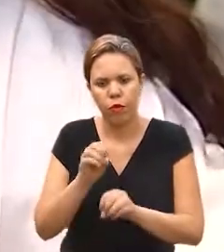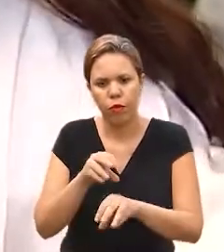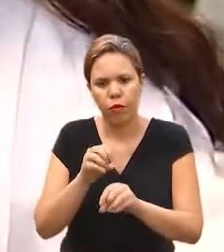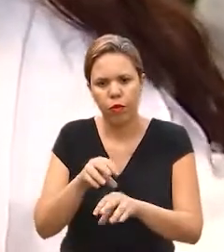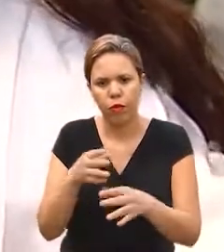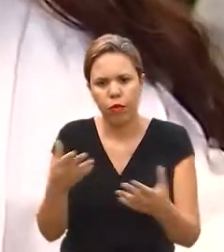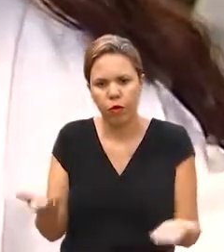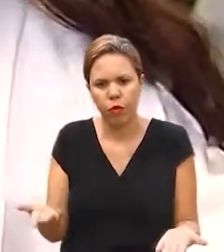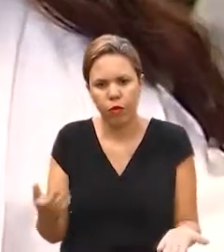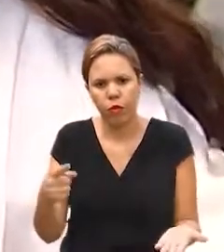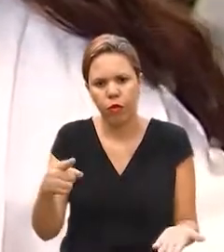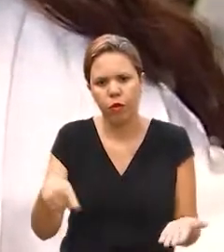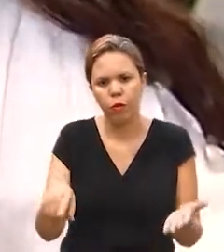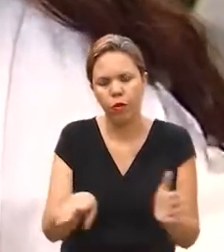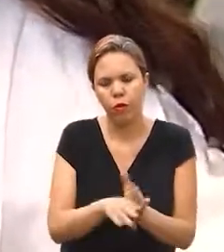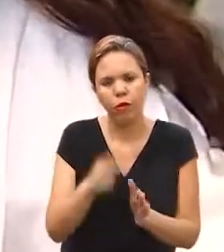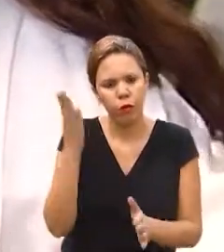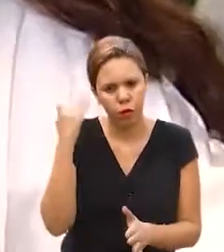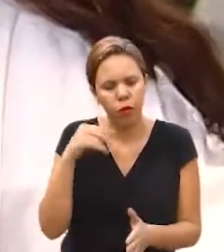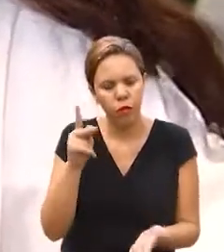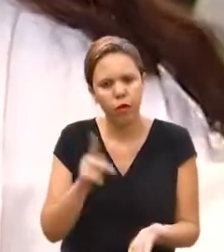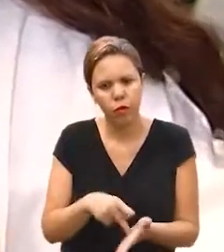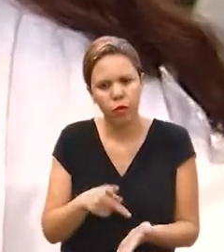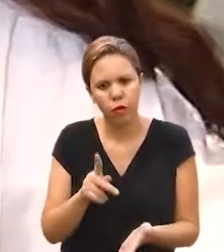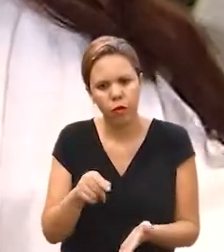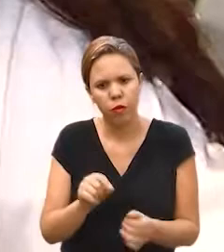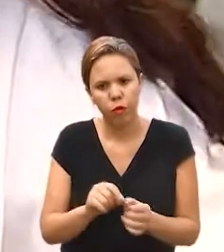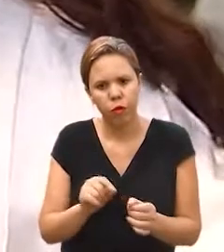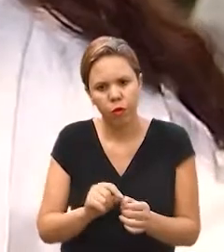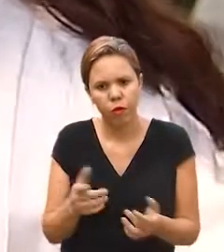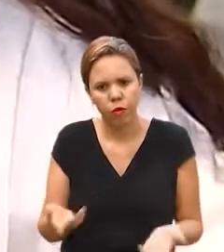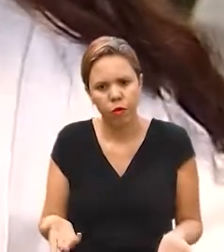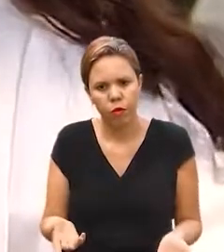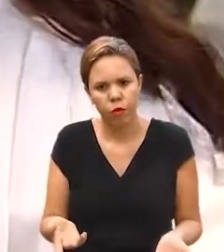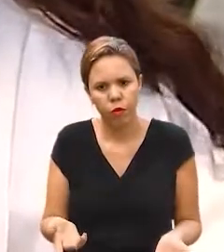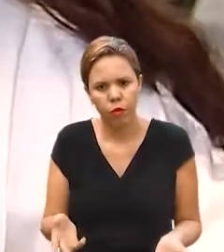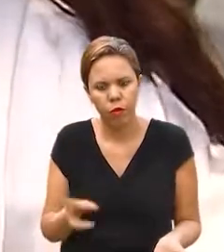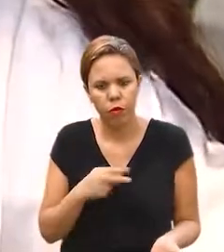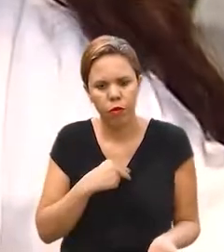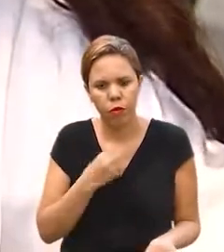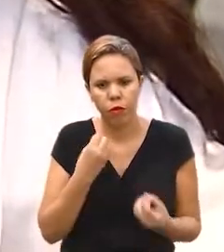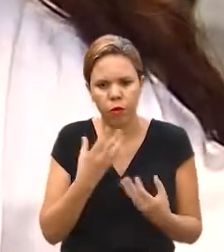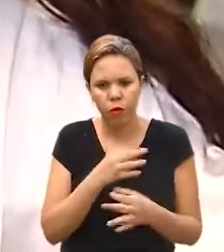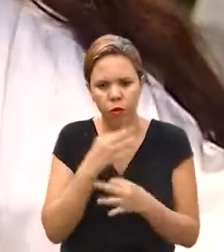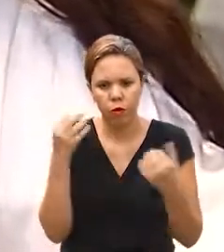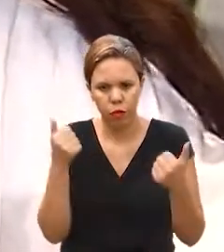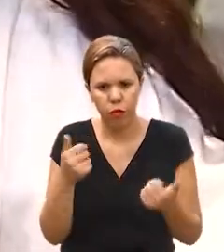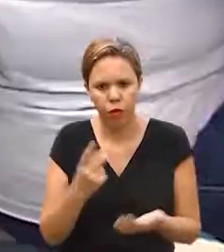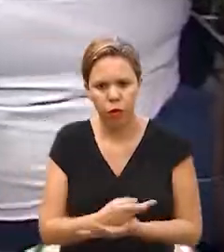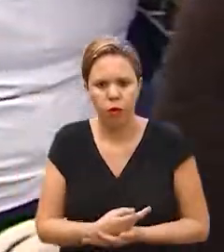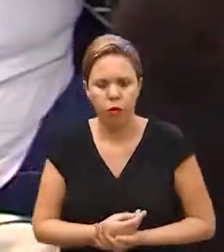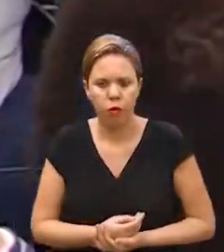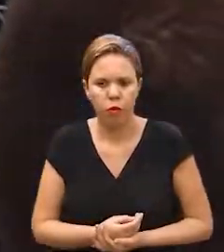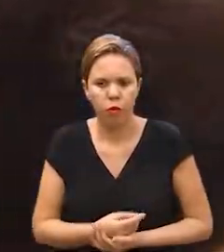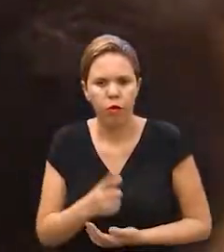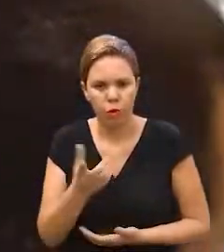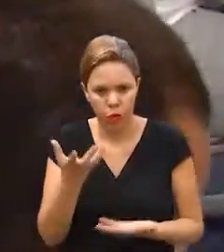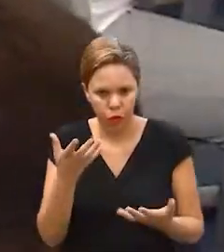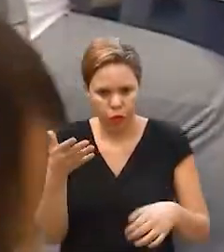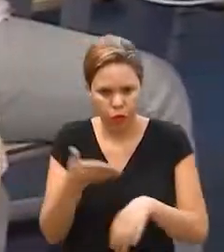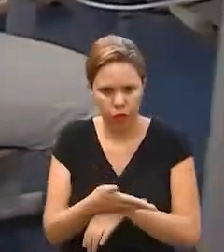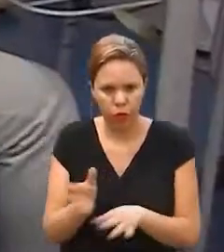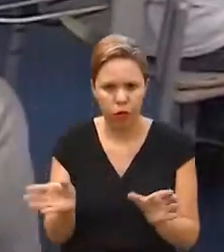ensina. Aí quando você sabe mesmo aquilo que você está fazendo, nossa, é muito bom mesmo. Quer entrar